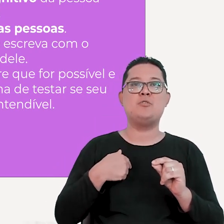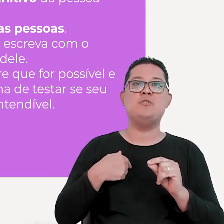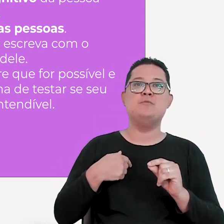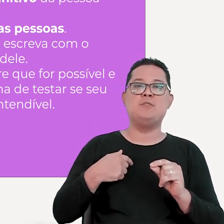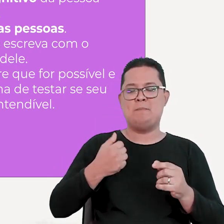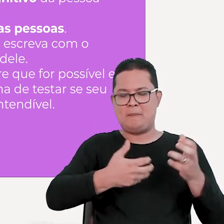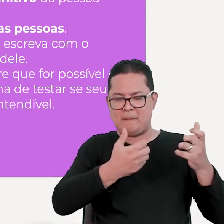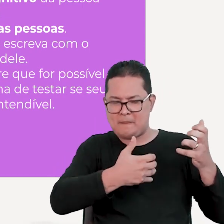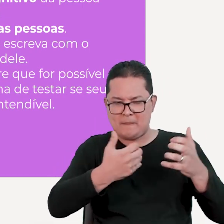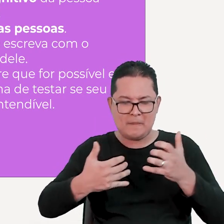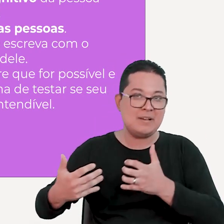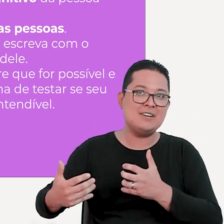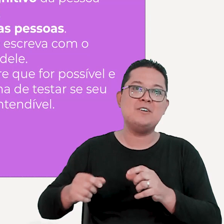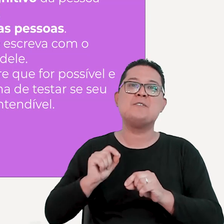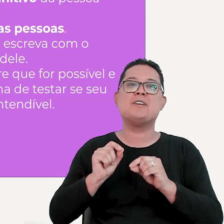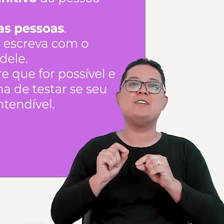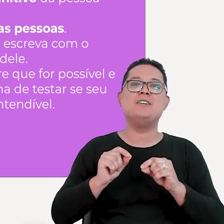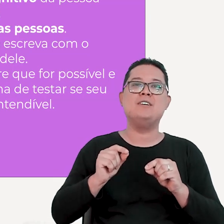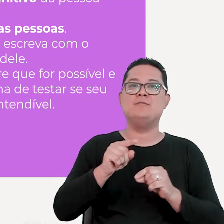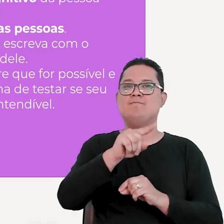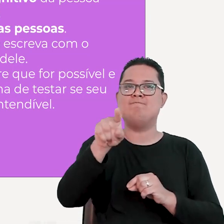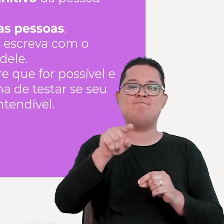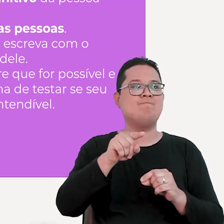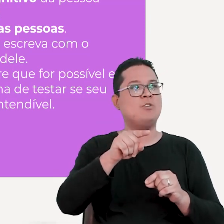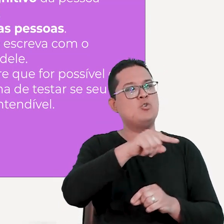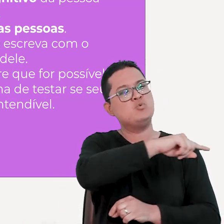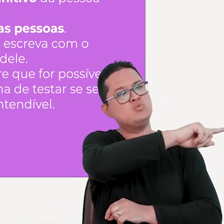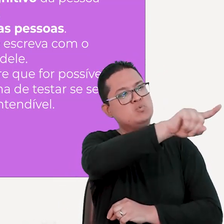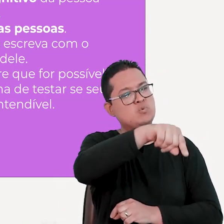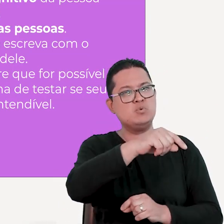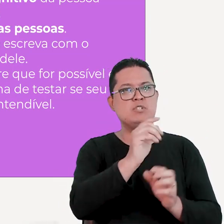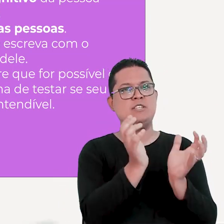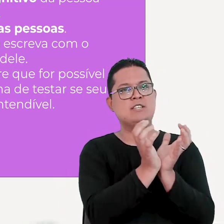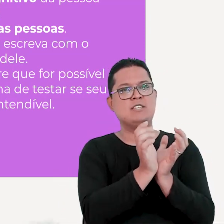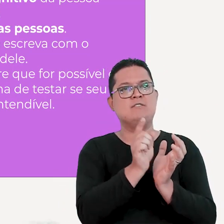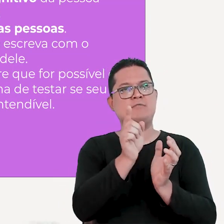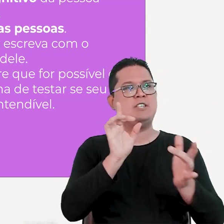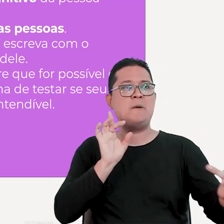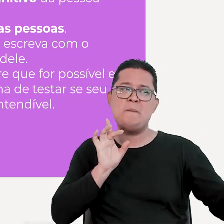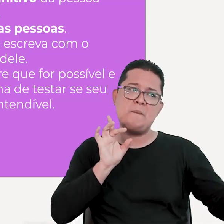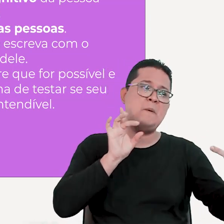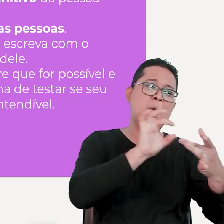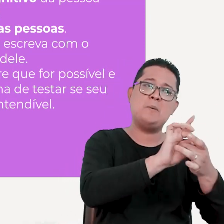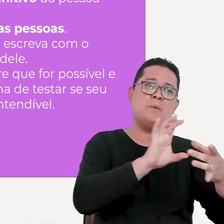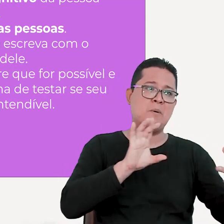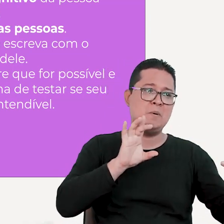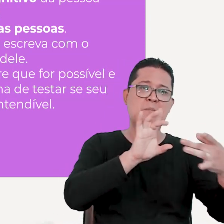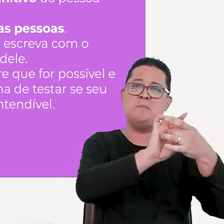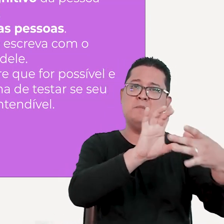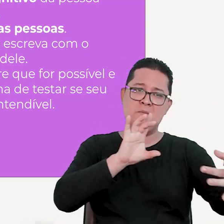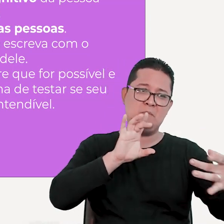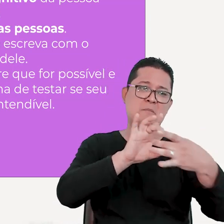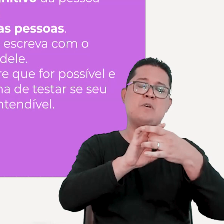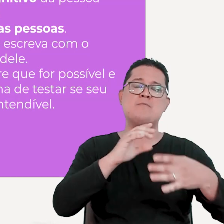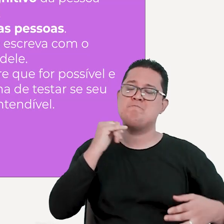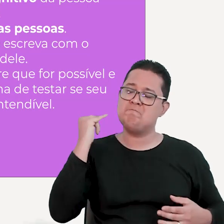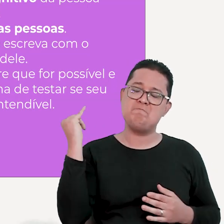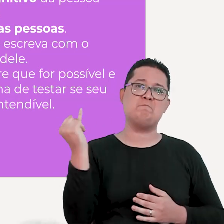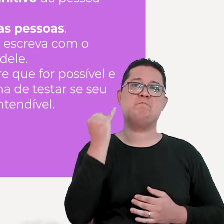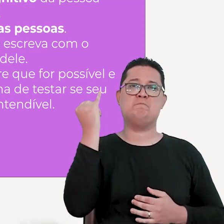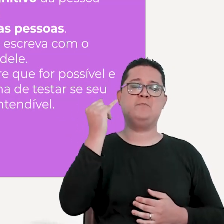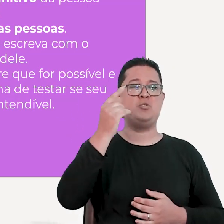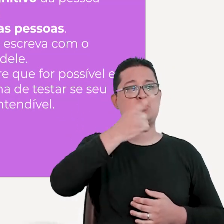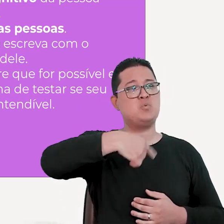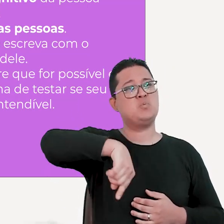palestra. Faça aliados e trabalhe em equipe. É muito importante o trabalho em equipe, conforme vocês viram aqui o que eu relatei para